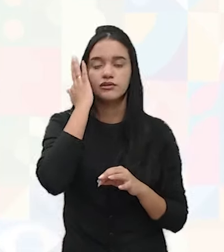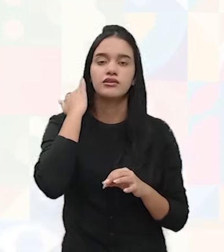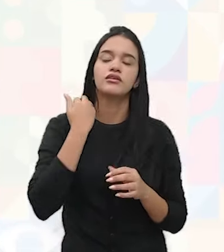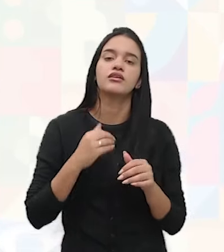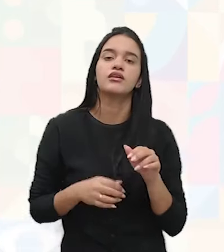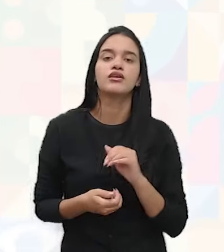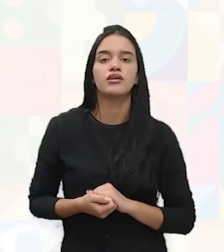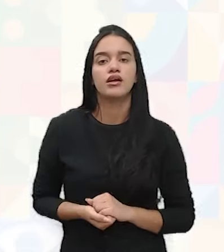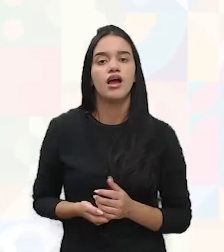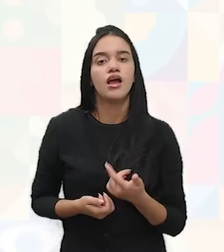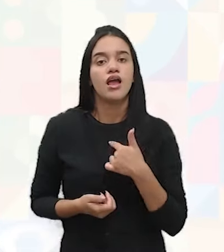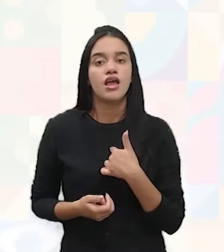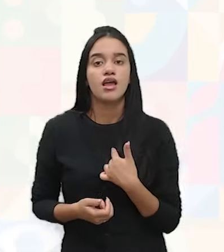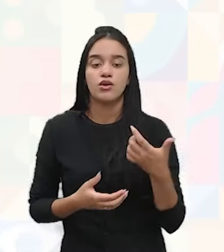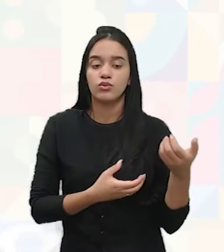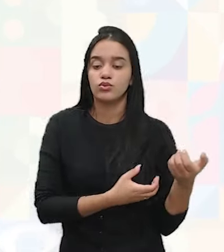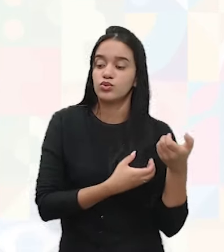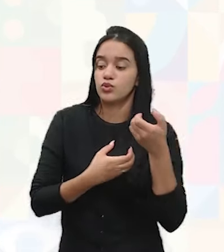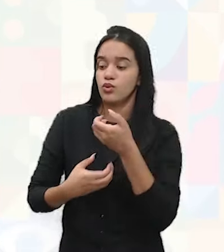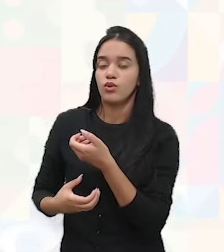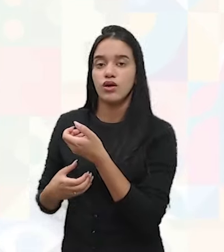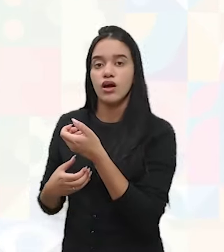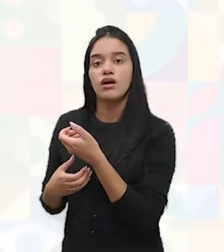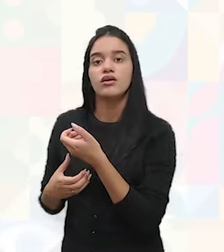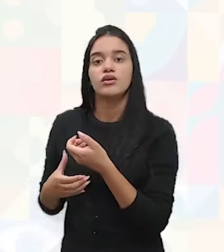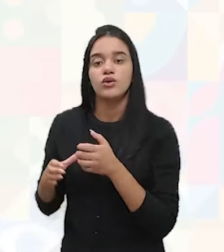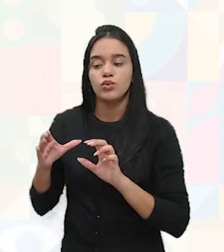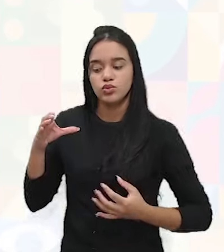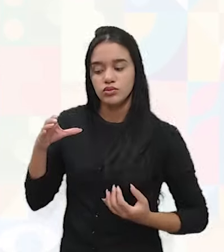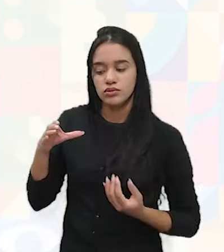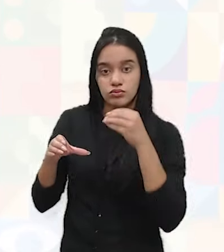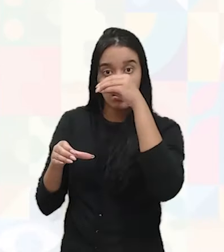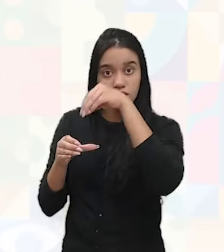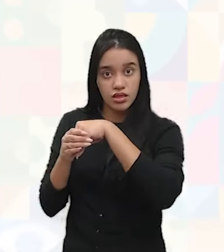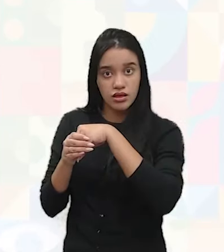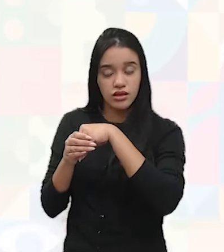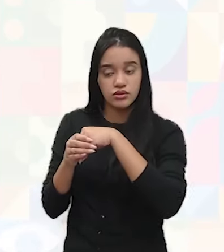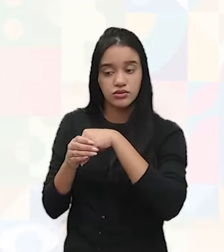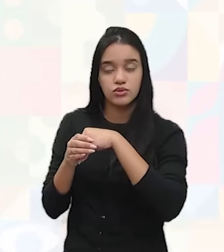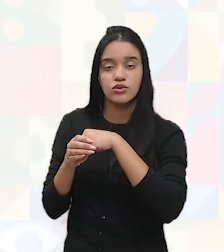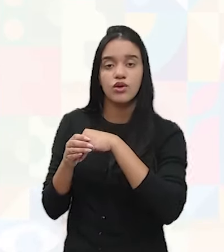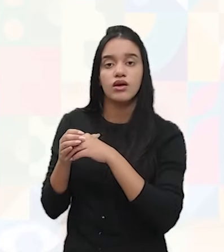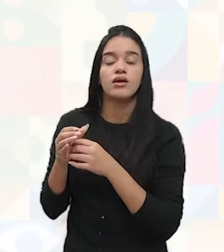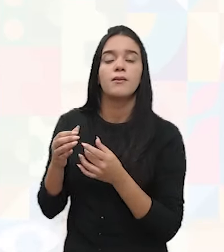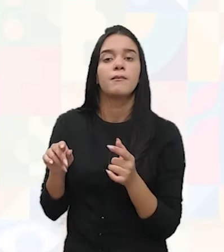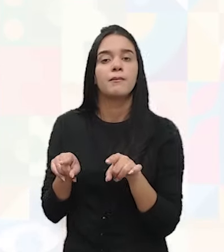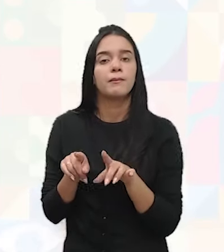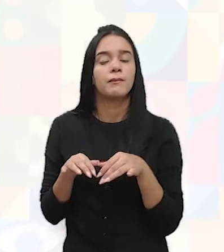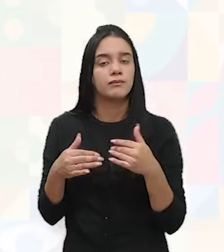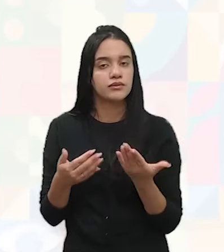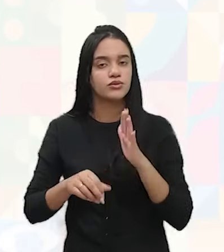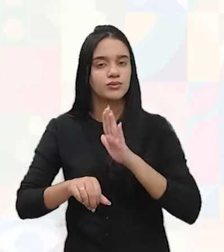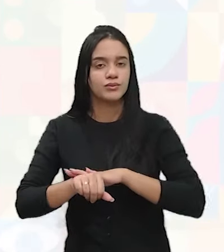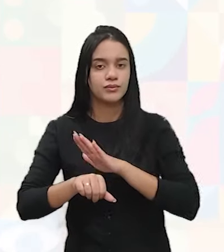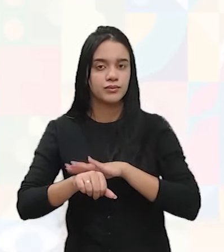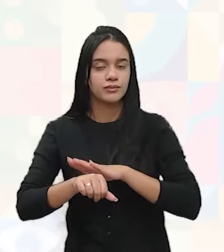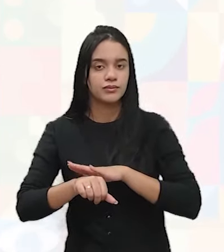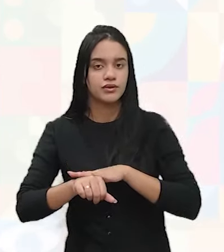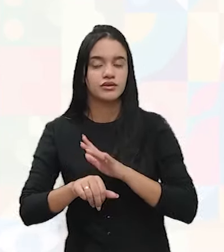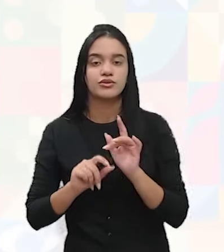uma recarga eu recarrego né e devolvo pra instituição Então a partir do momento em